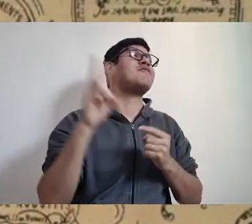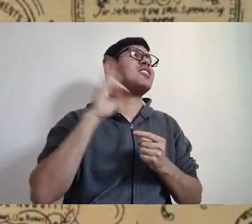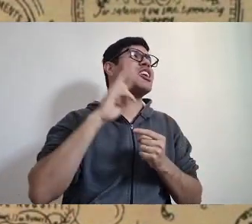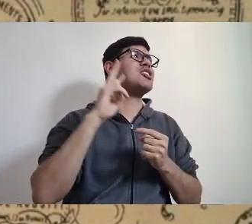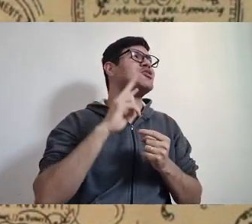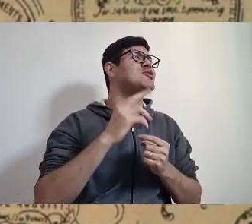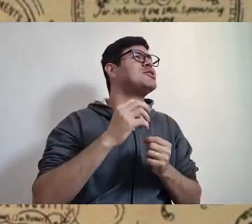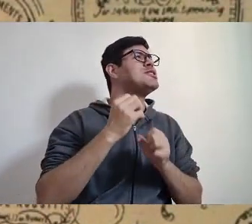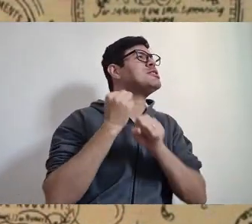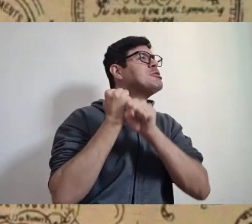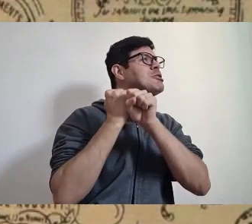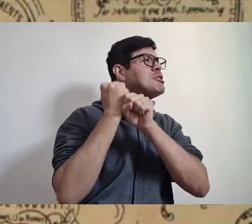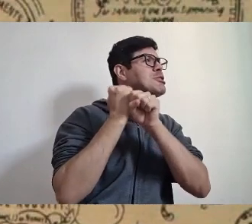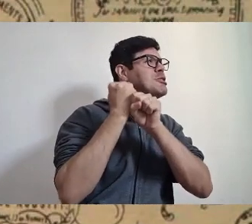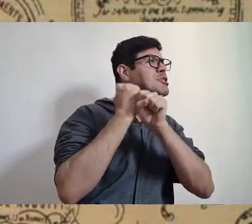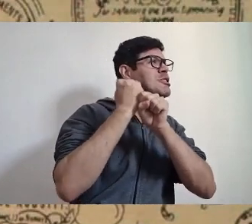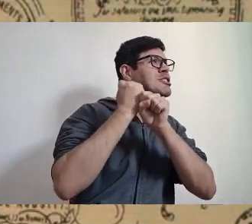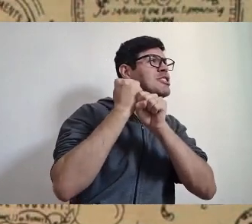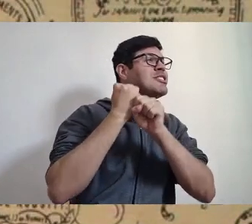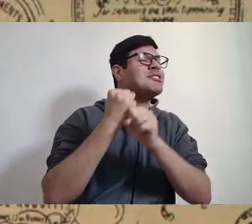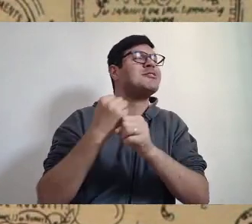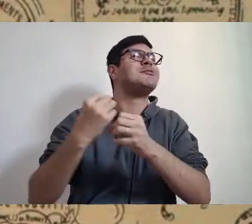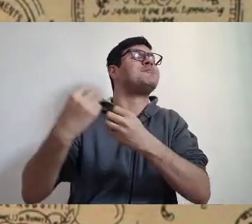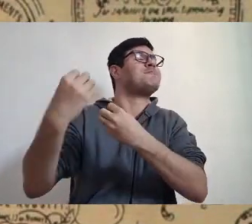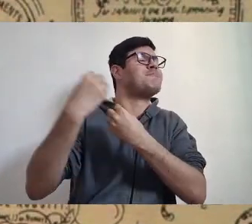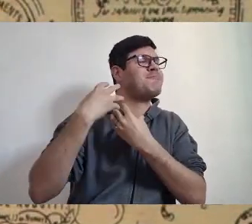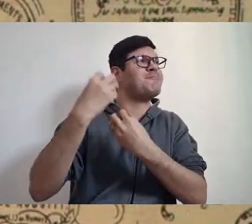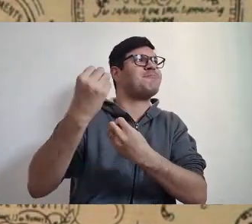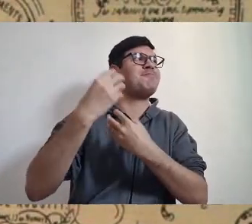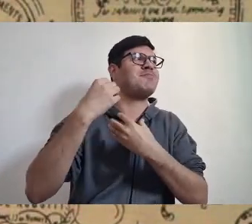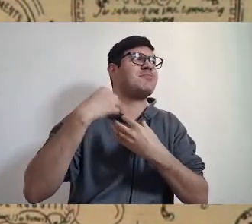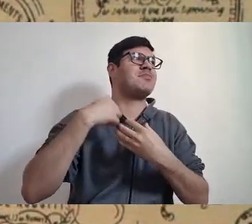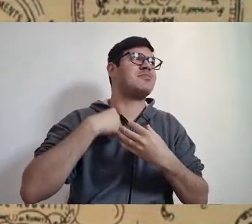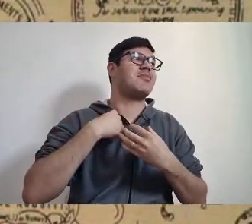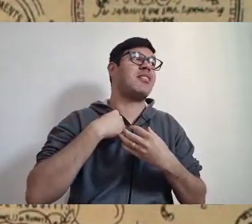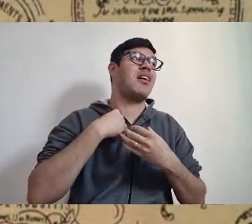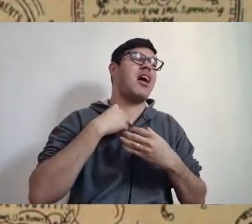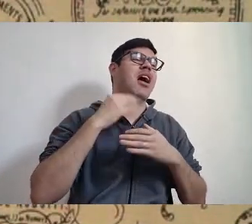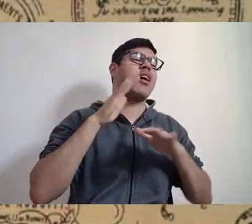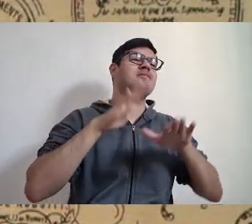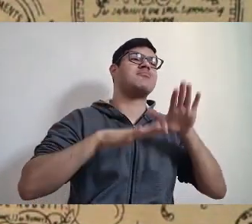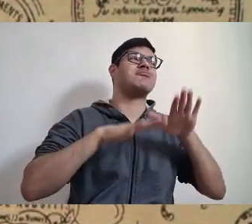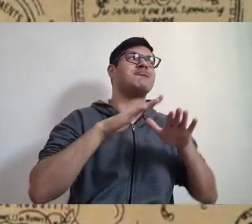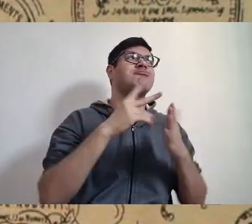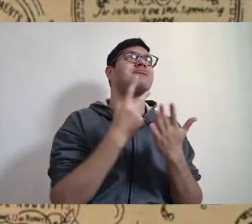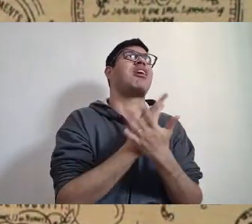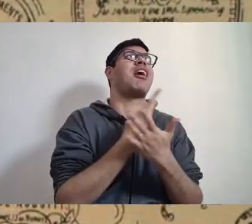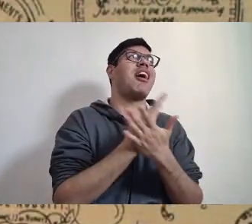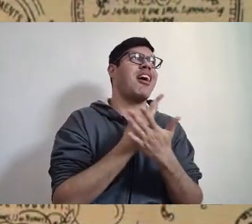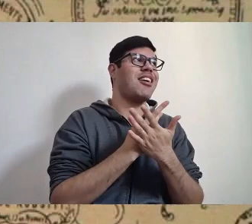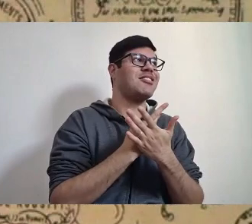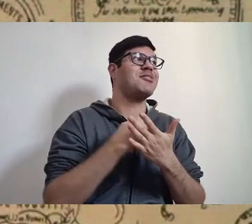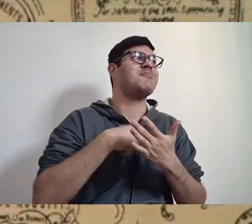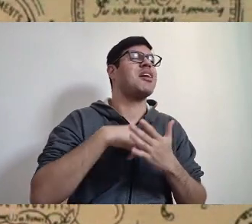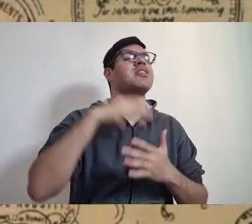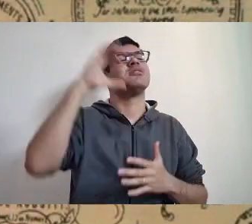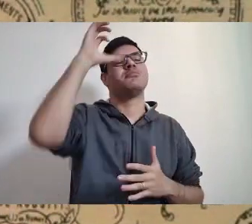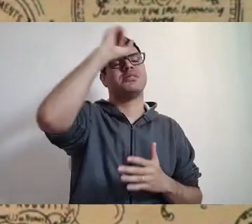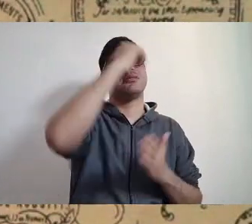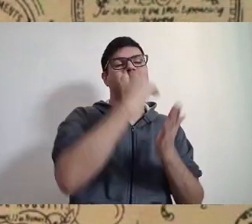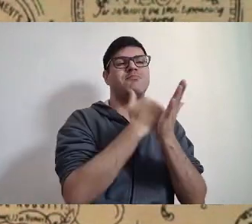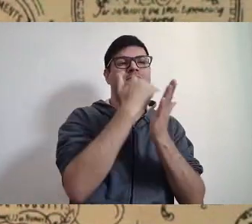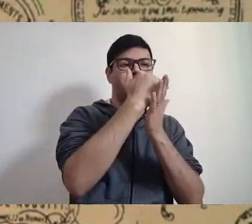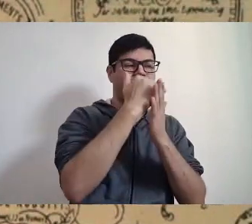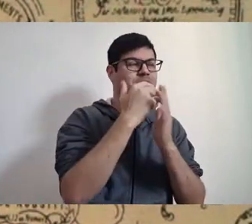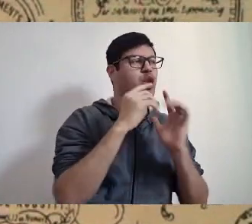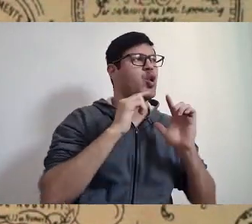e aí a gente vai aprendendo com a experiência. Muitas vezes a gente acaba errando, né? Às vezes errando que se aprende. Exatamente, até